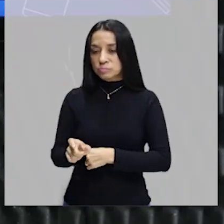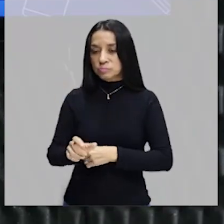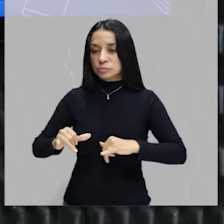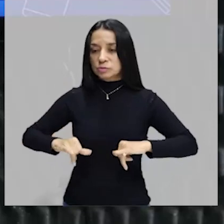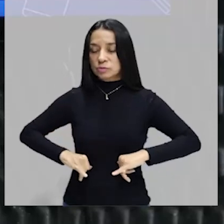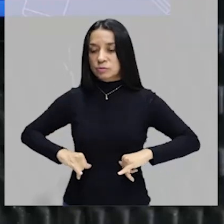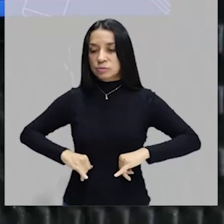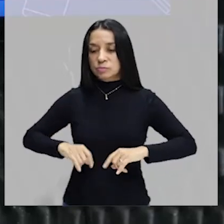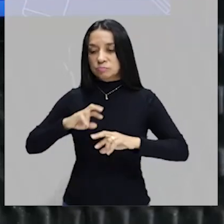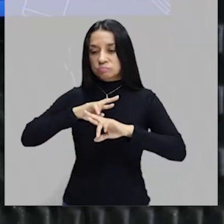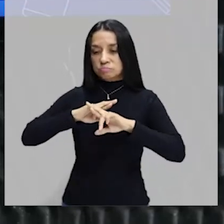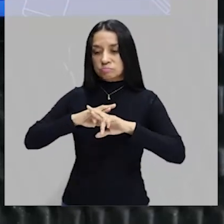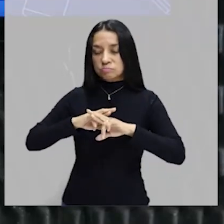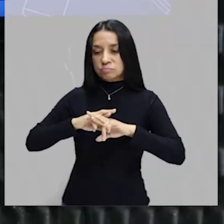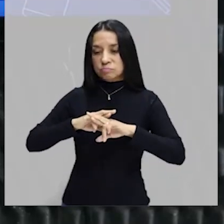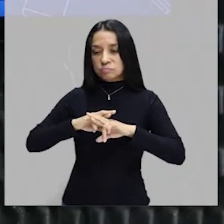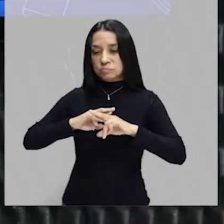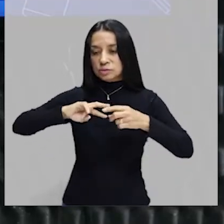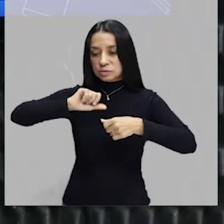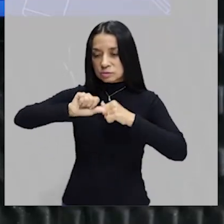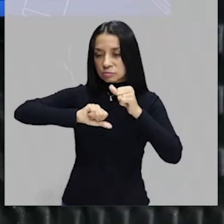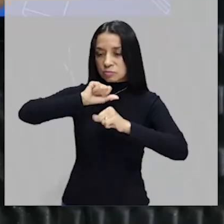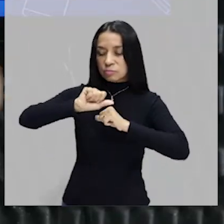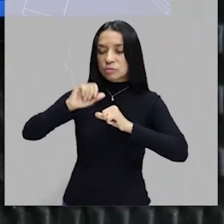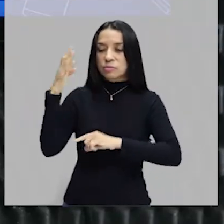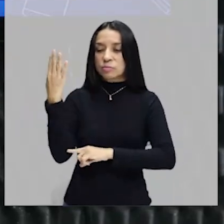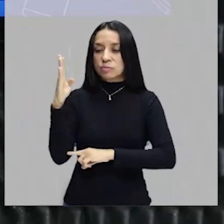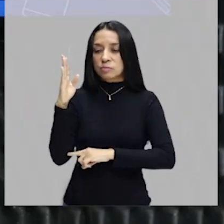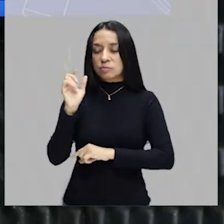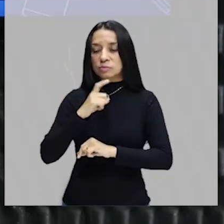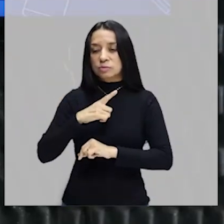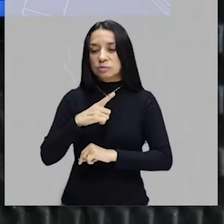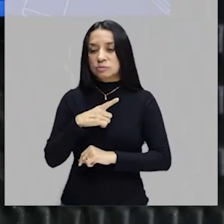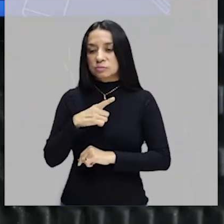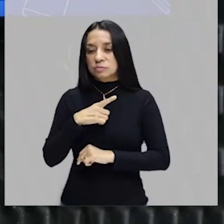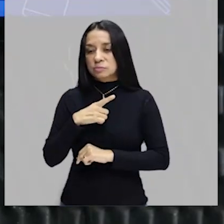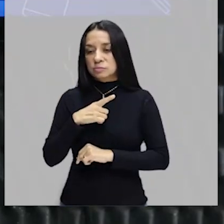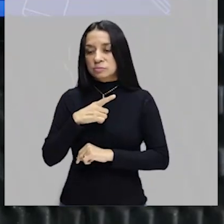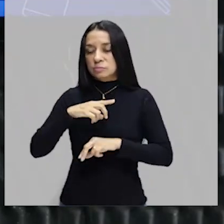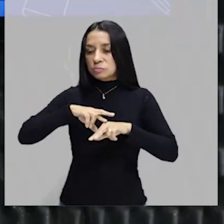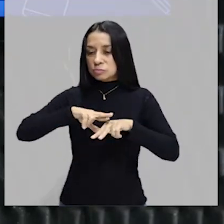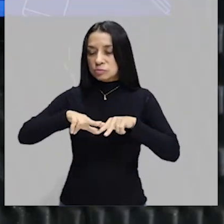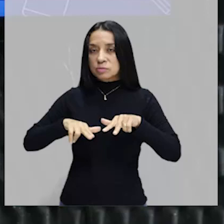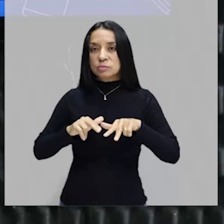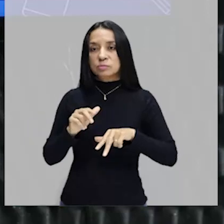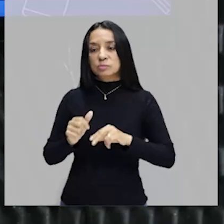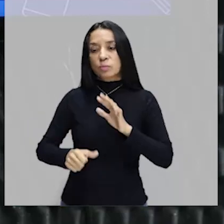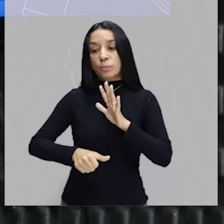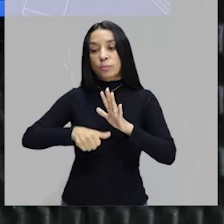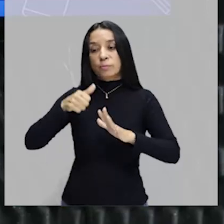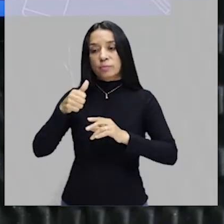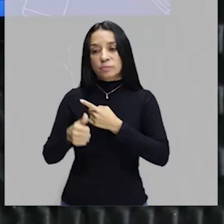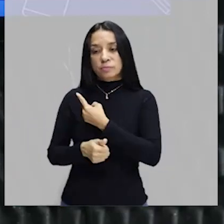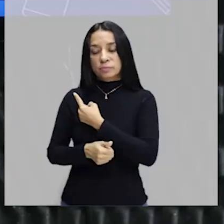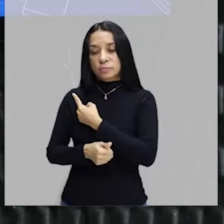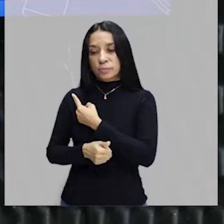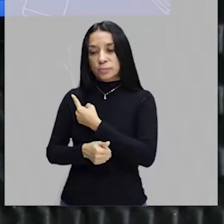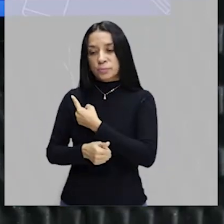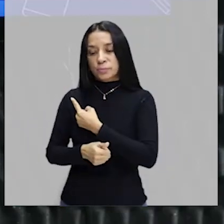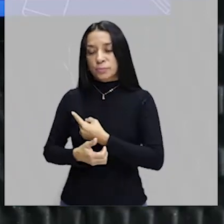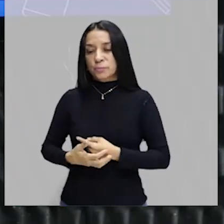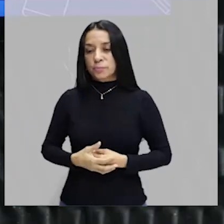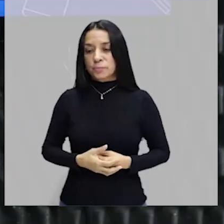sofrido diversificação biológica e teria gerado um dos primeiros gêneros do Australopithecus, né?